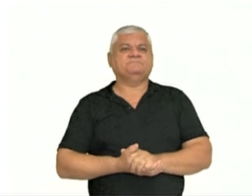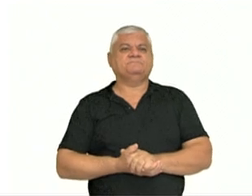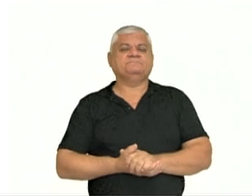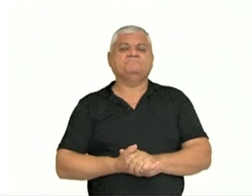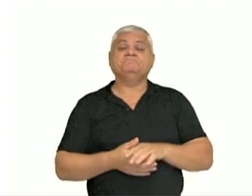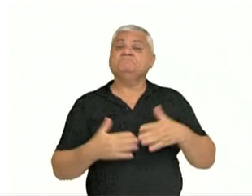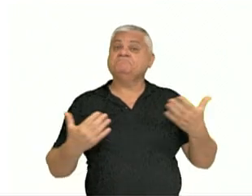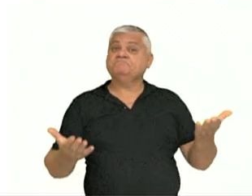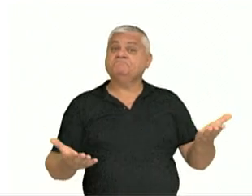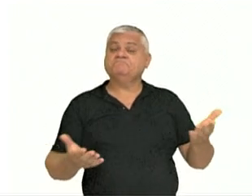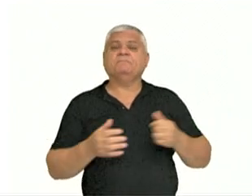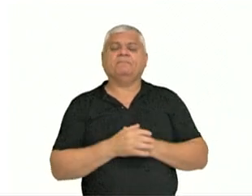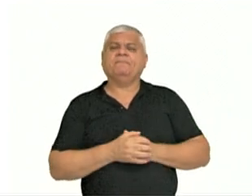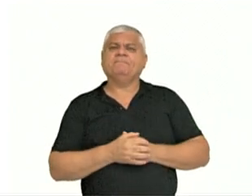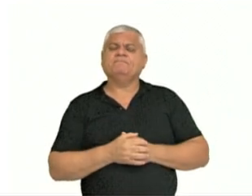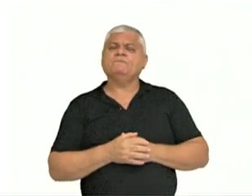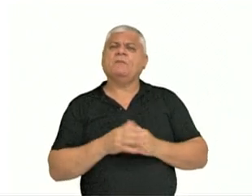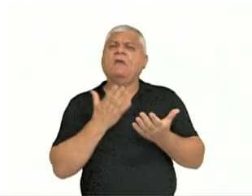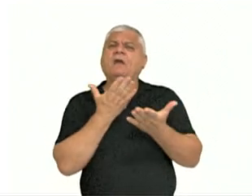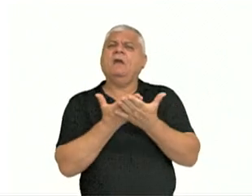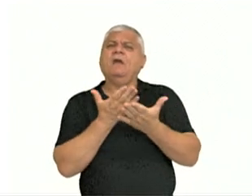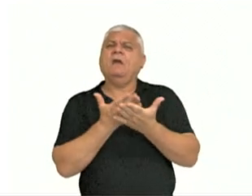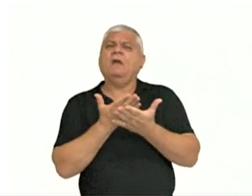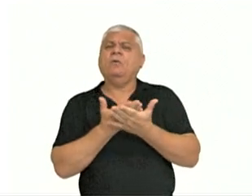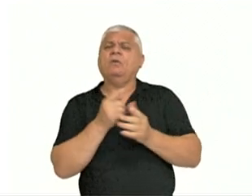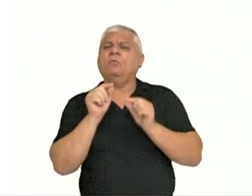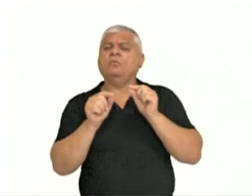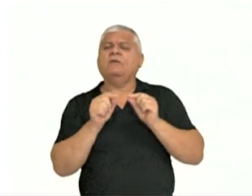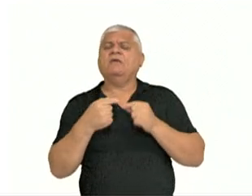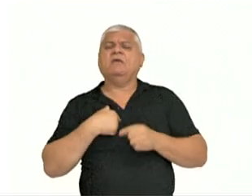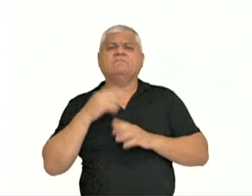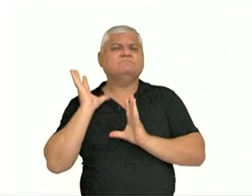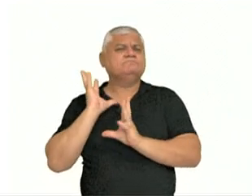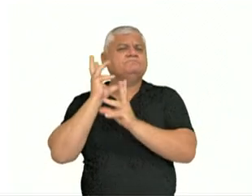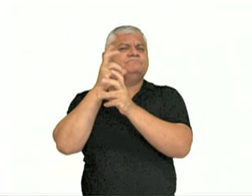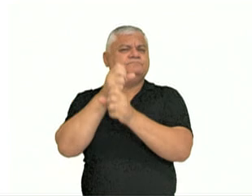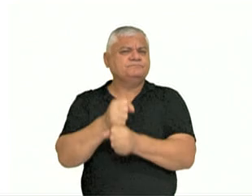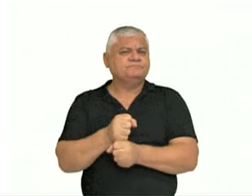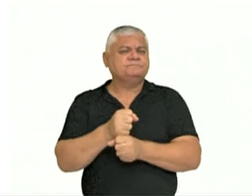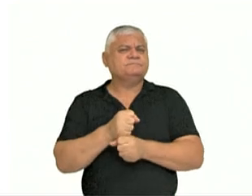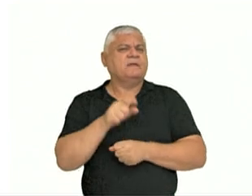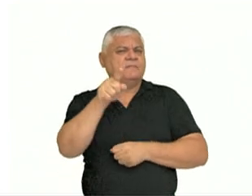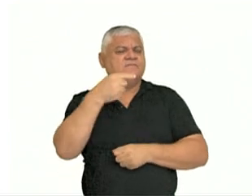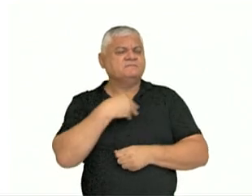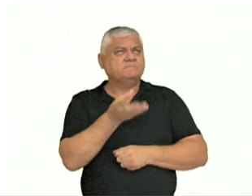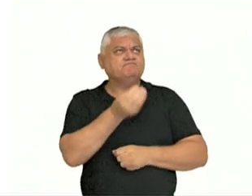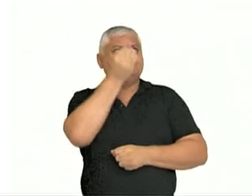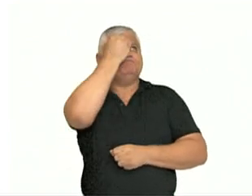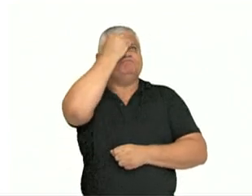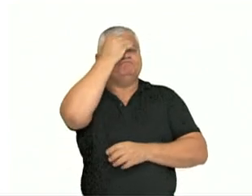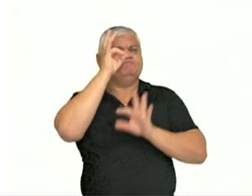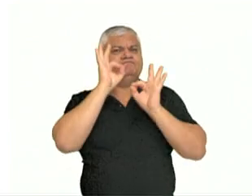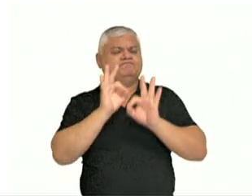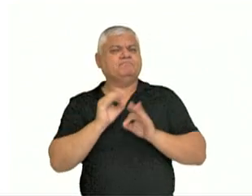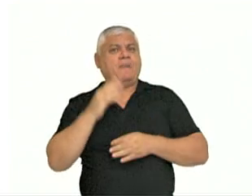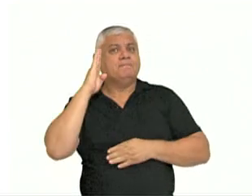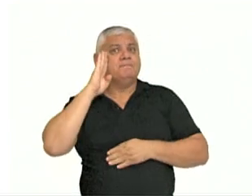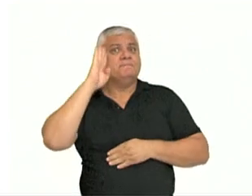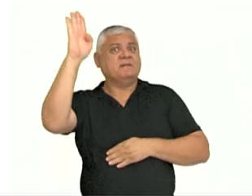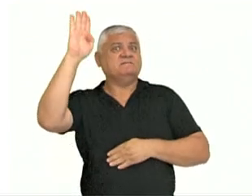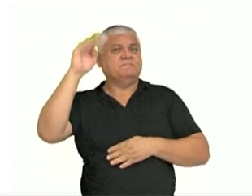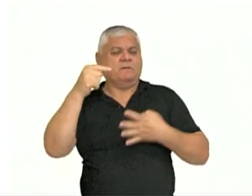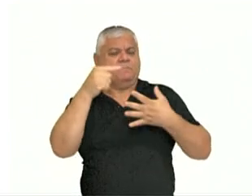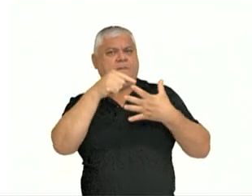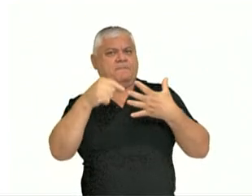E aí, chegamos ao fim dessa aula, vamos à nossa retomada para nós frisarmos os principais